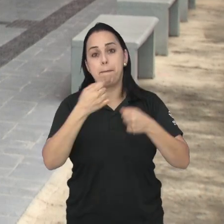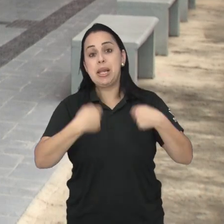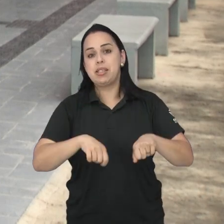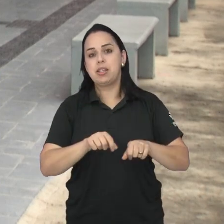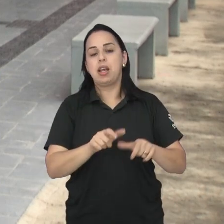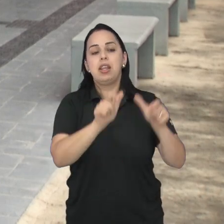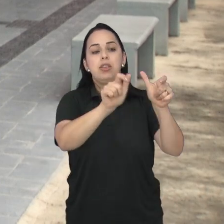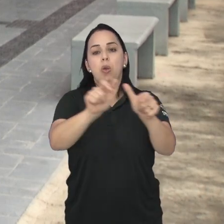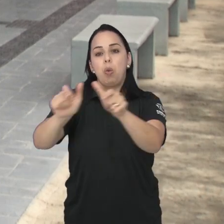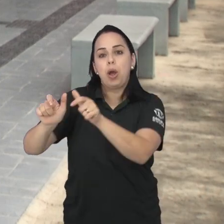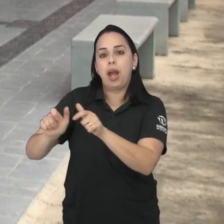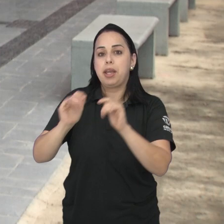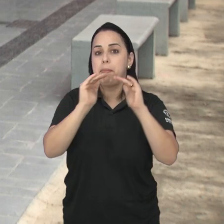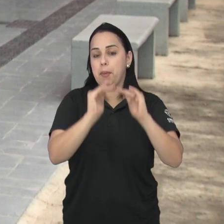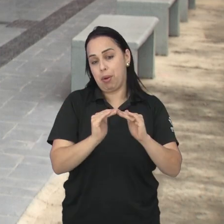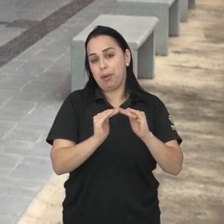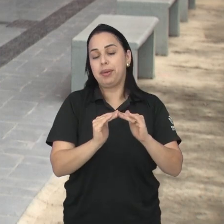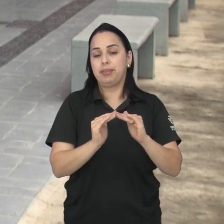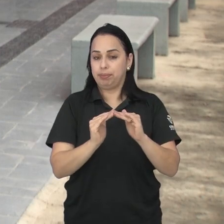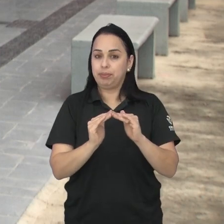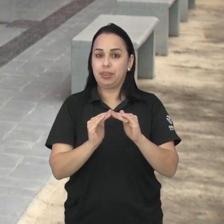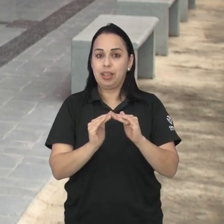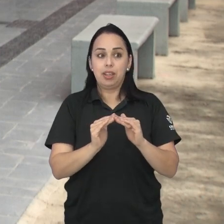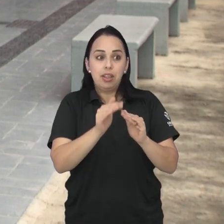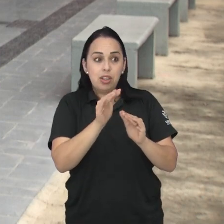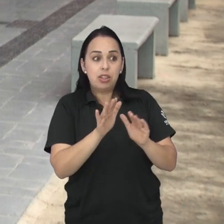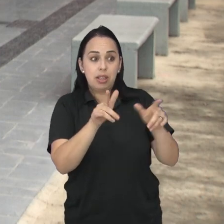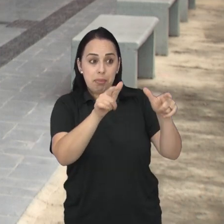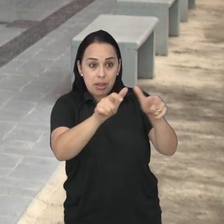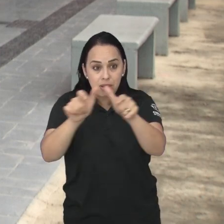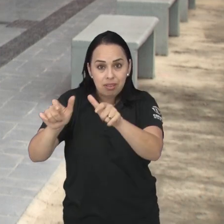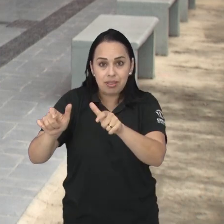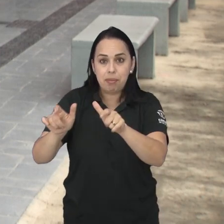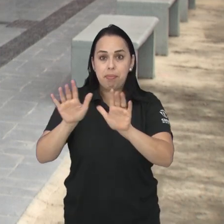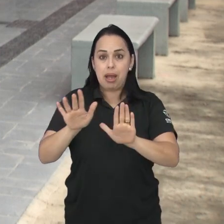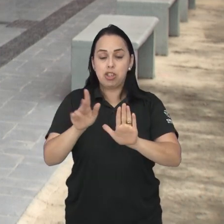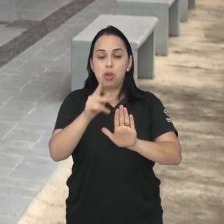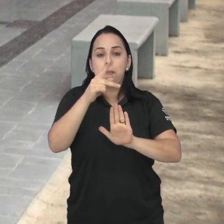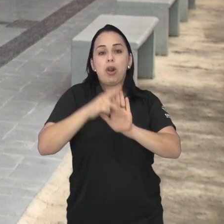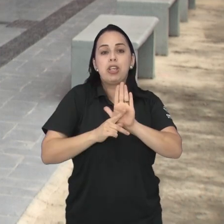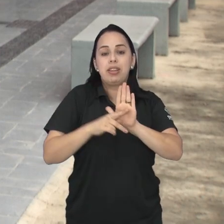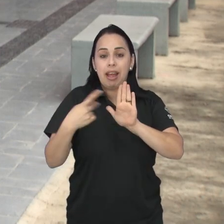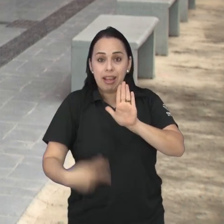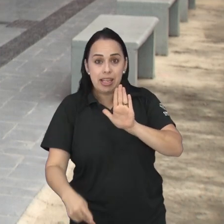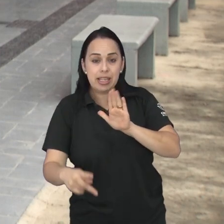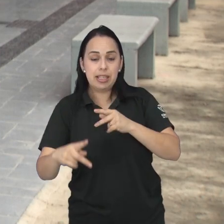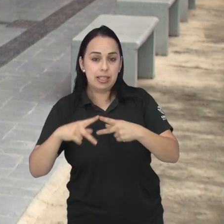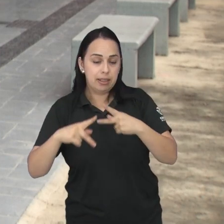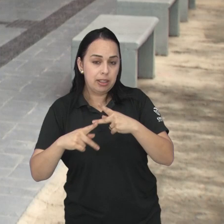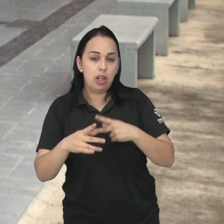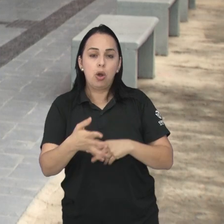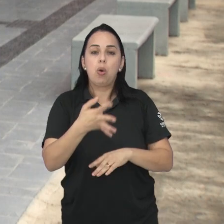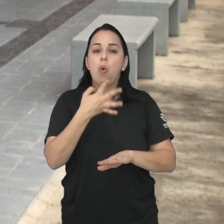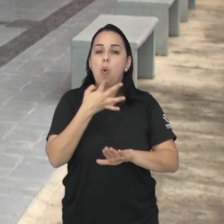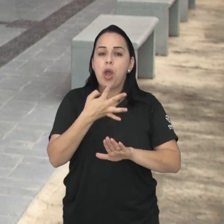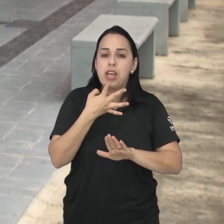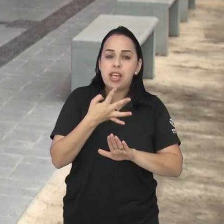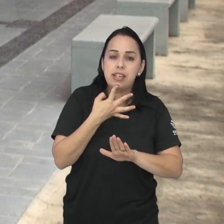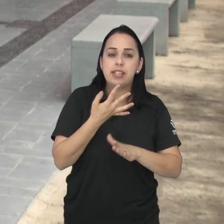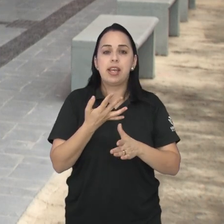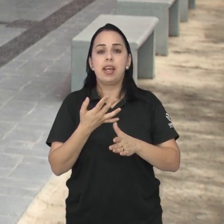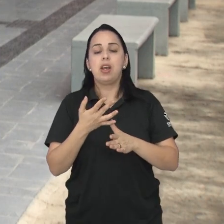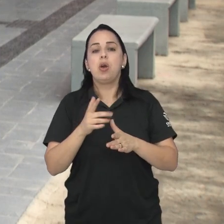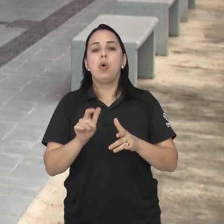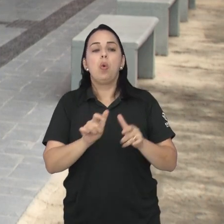que ela tem na região que ela mora, né? E também não só pela região, mas também pelo projeto da cidade, para ela conhecer